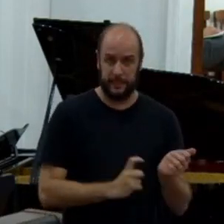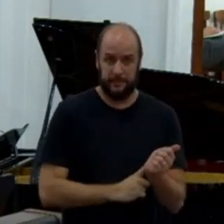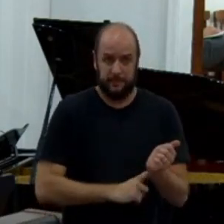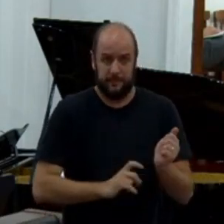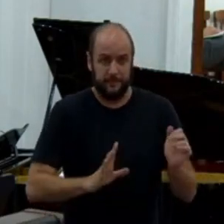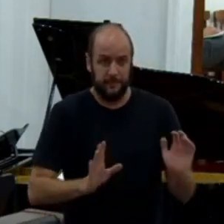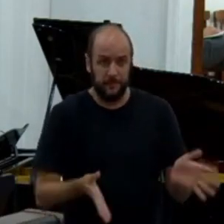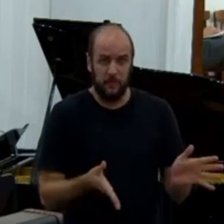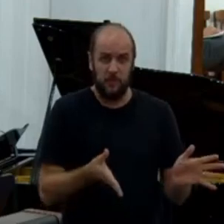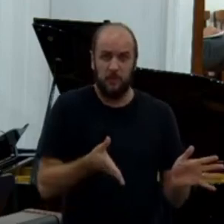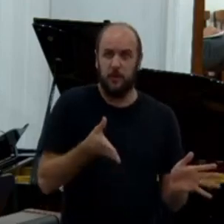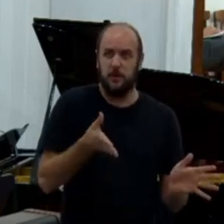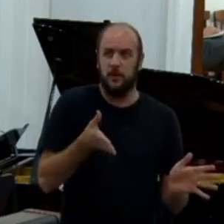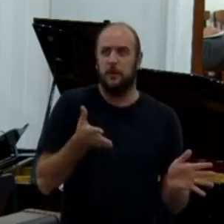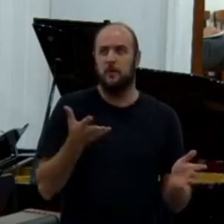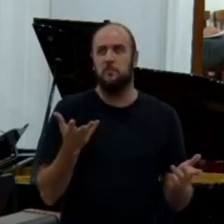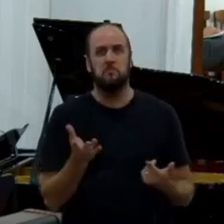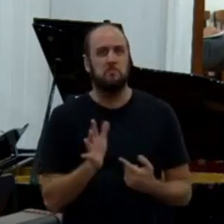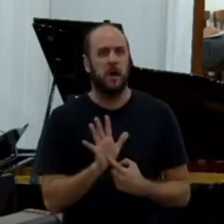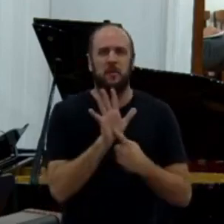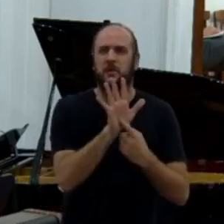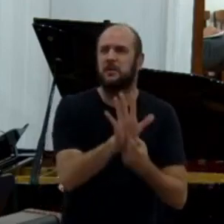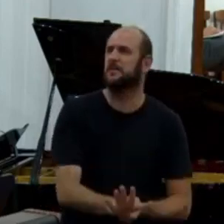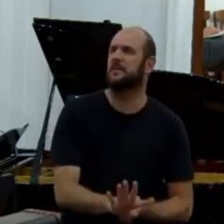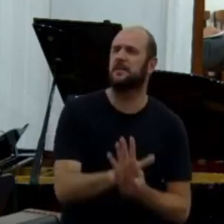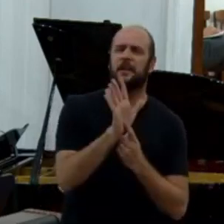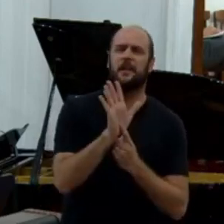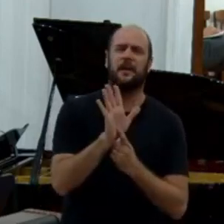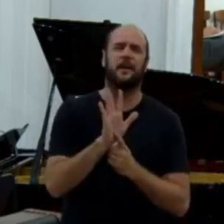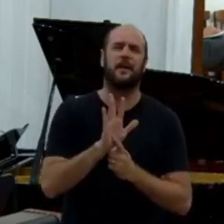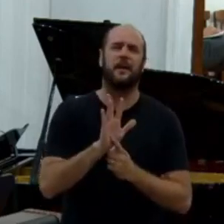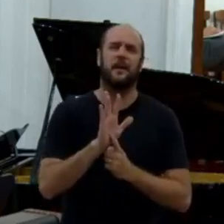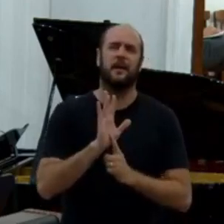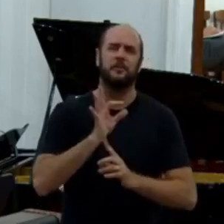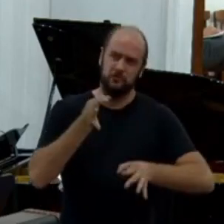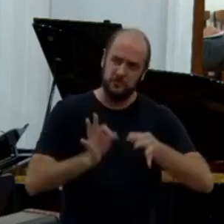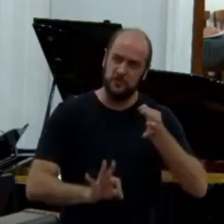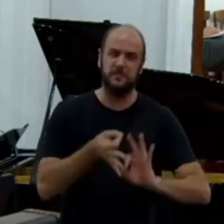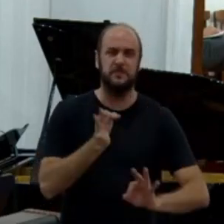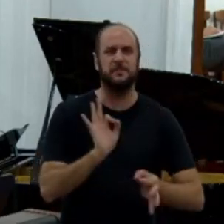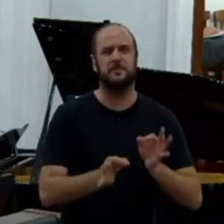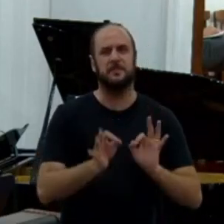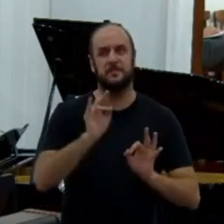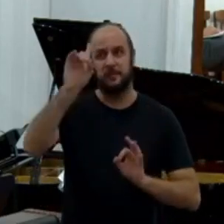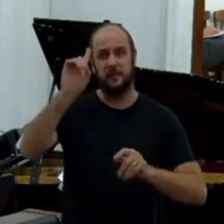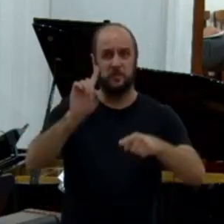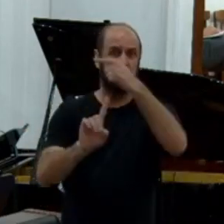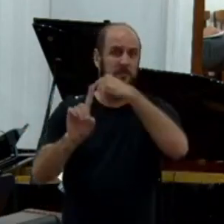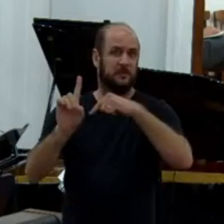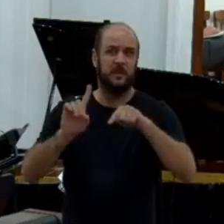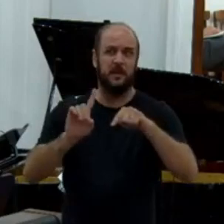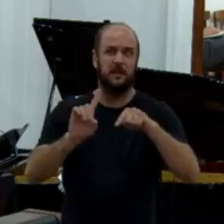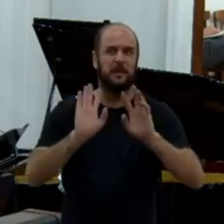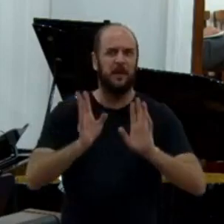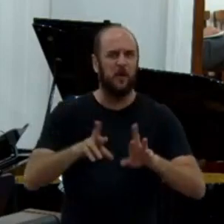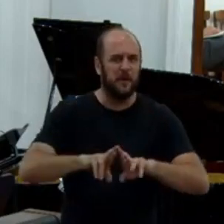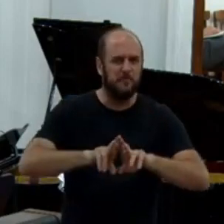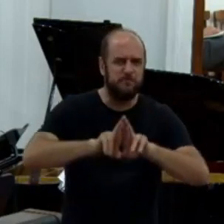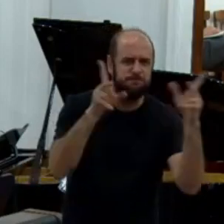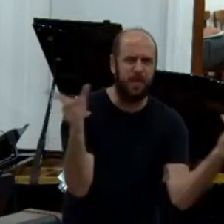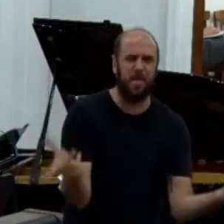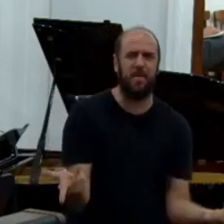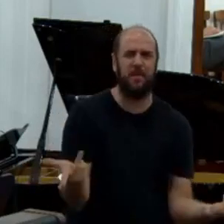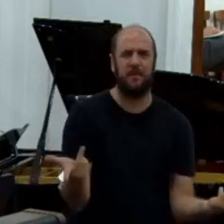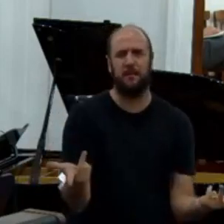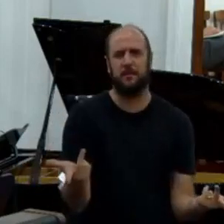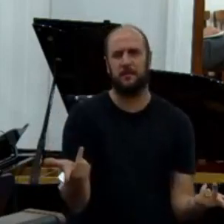mais expressar algo que está diretamente ligado à justiça, à santidade de Deus, mas na